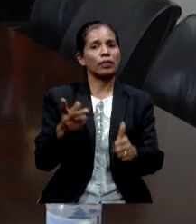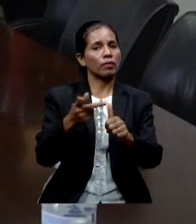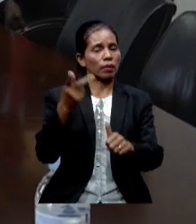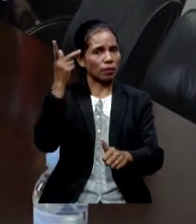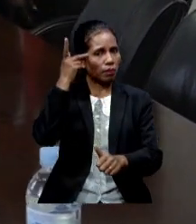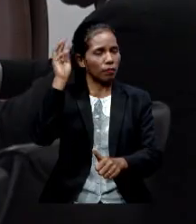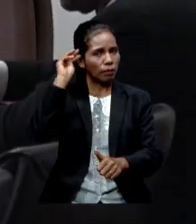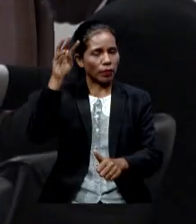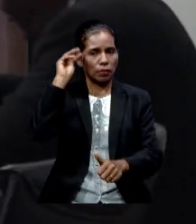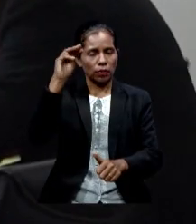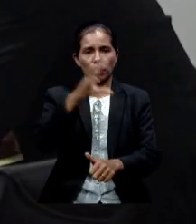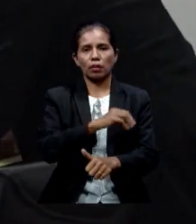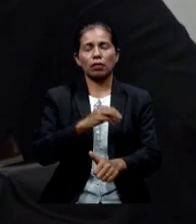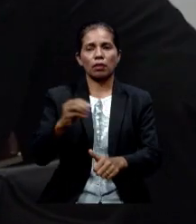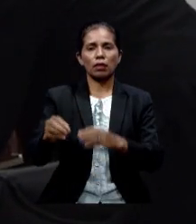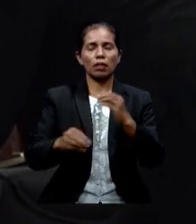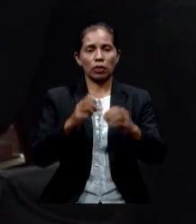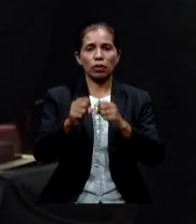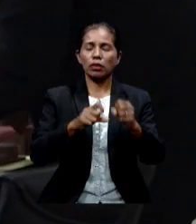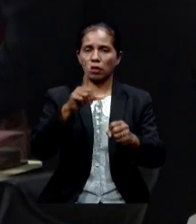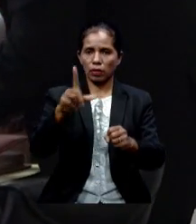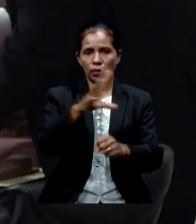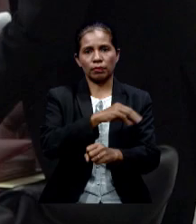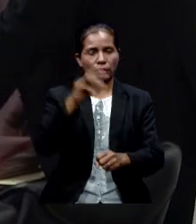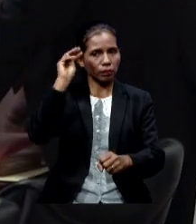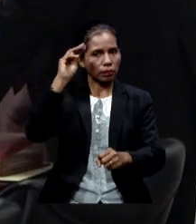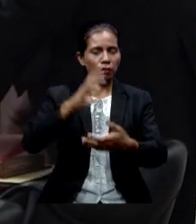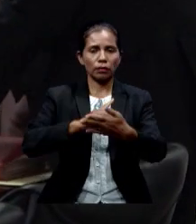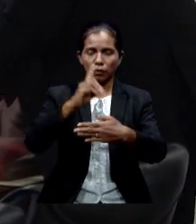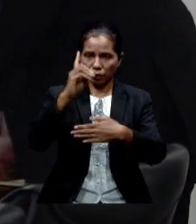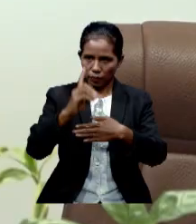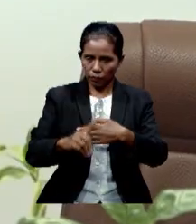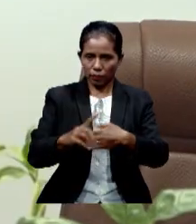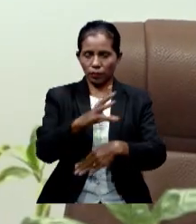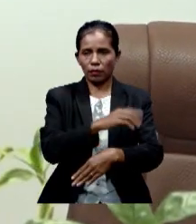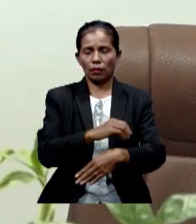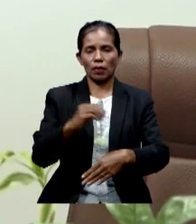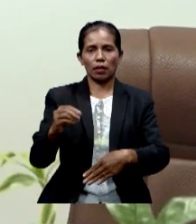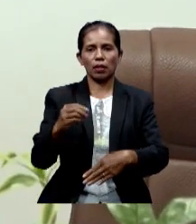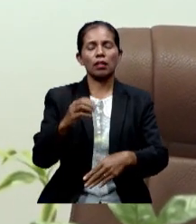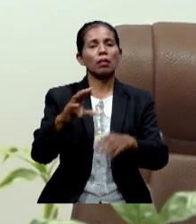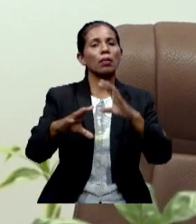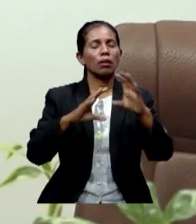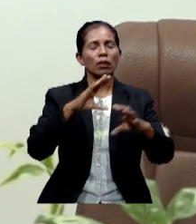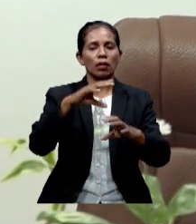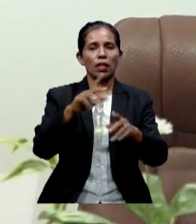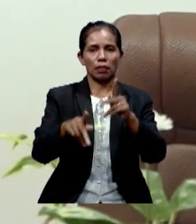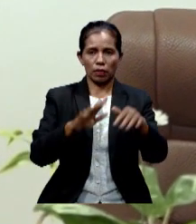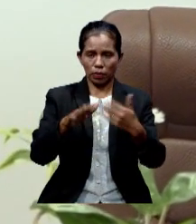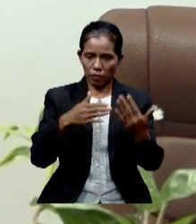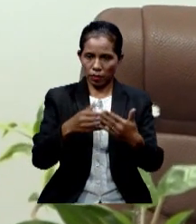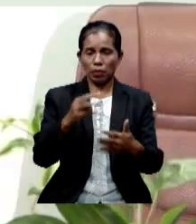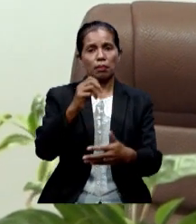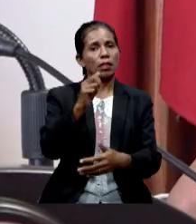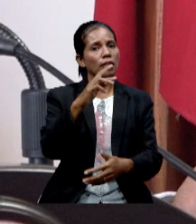Vice-primeiro-ministro, ministro coordenador Assuntos Sociais, no ministro Desenvolvimento Rural e Habitação Comunitária, Mariano Asanami